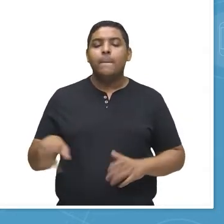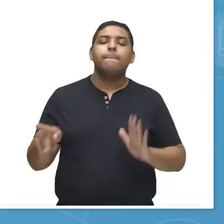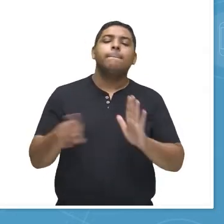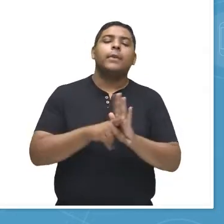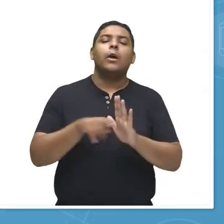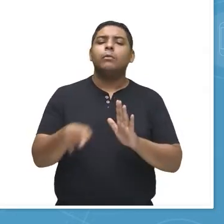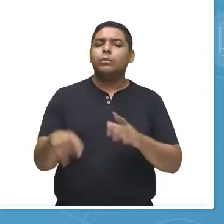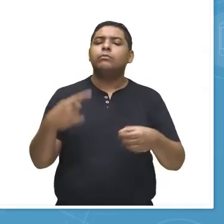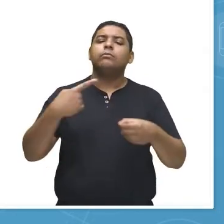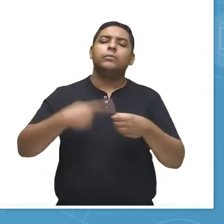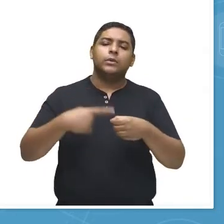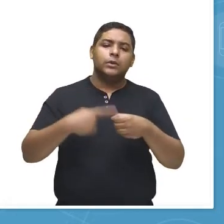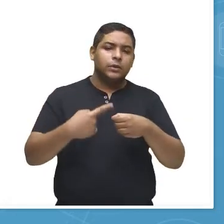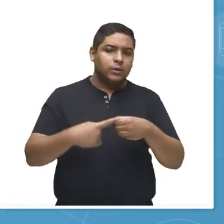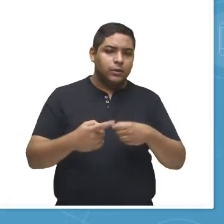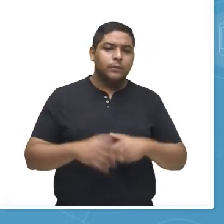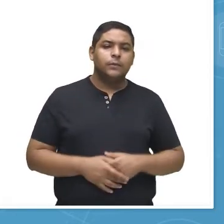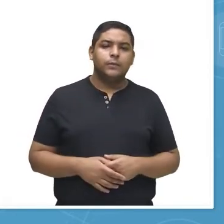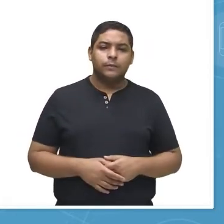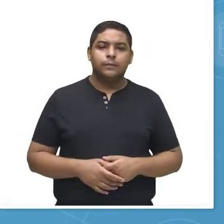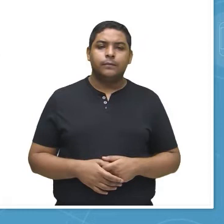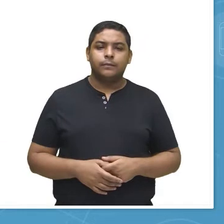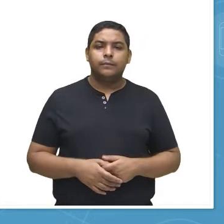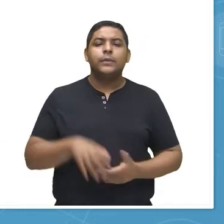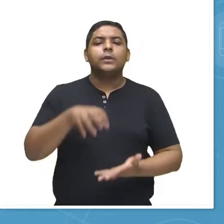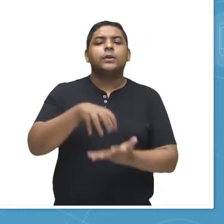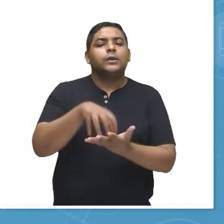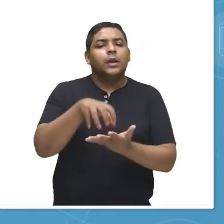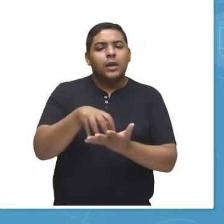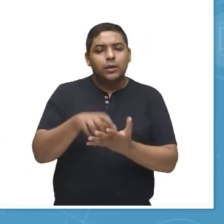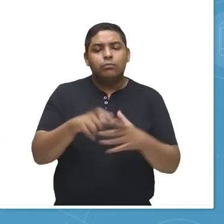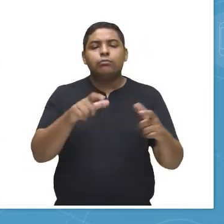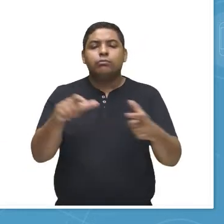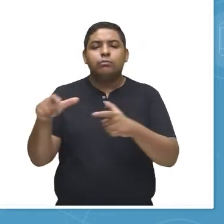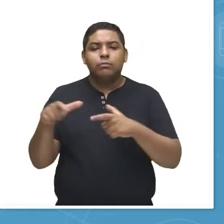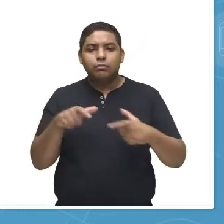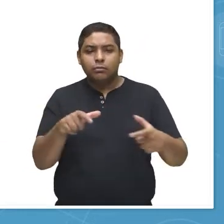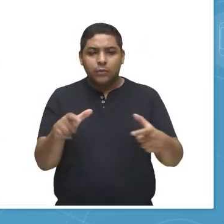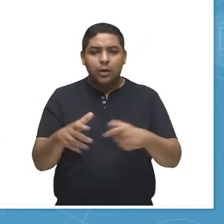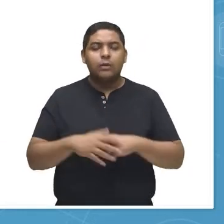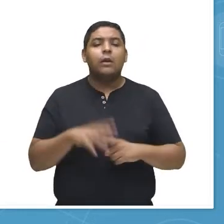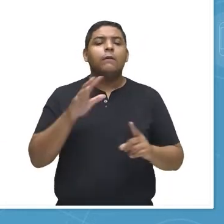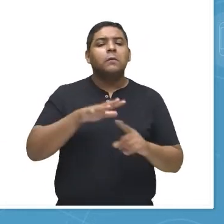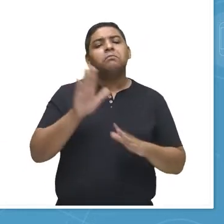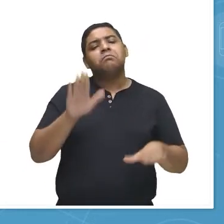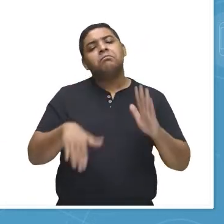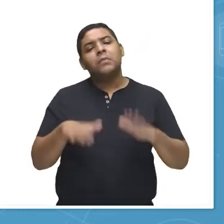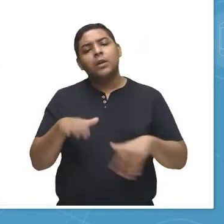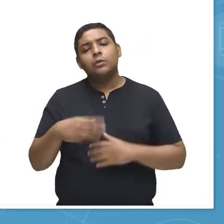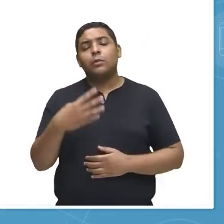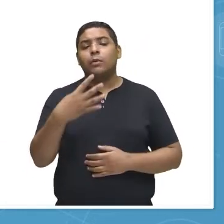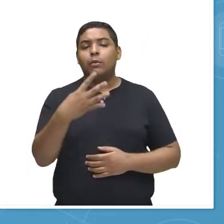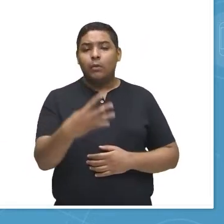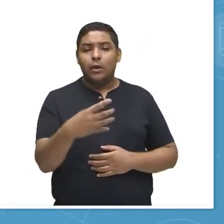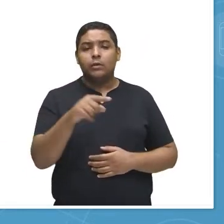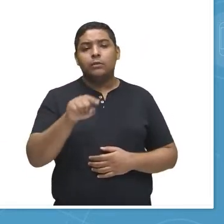município, tá bom? Centros locais. Centros locais influem mais ou menos